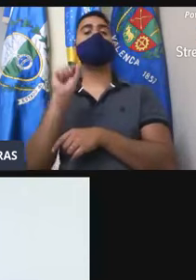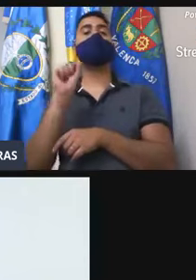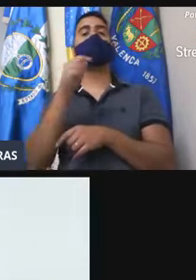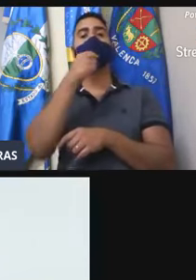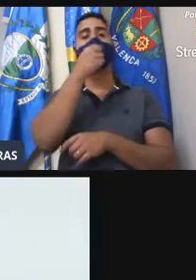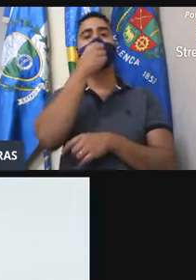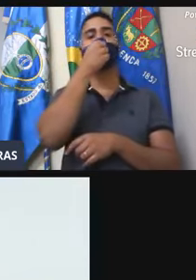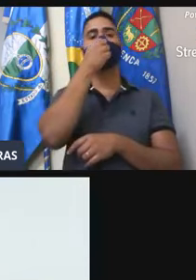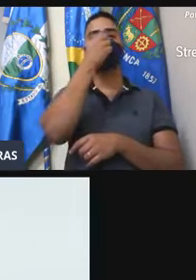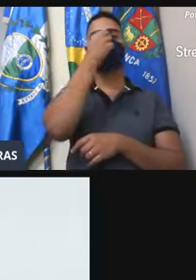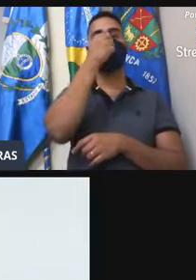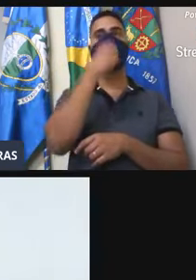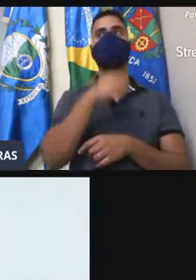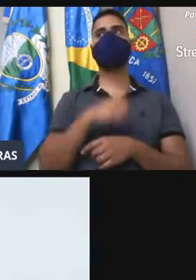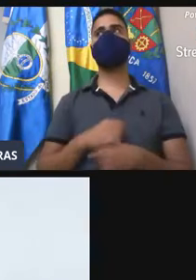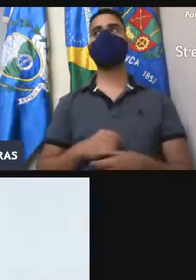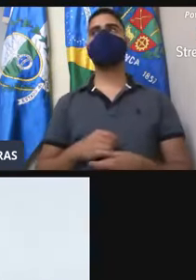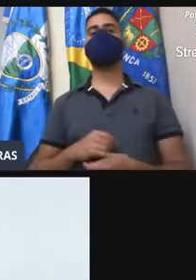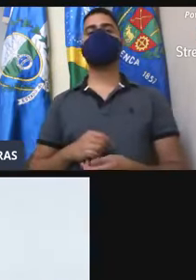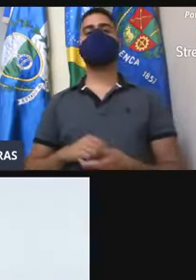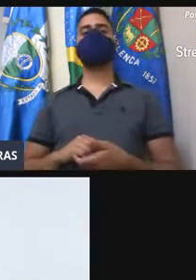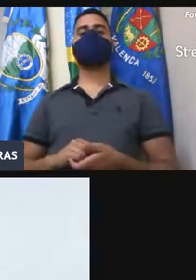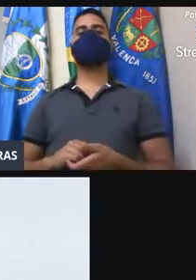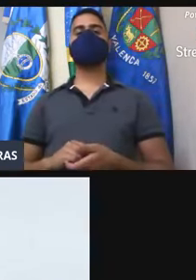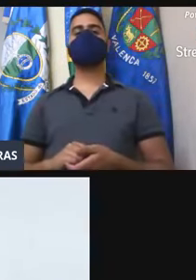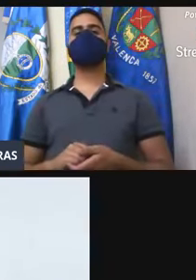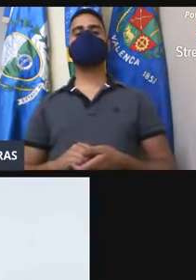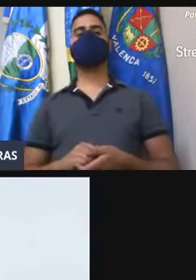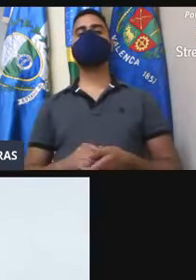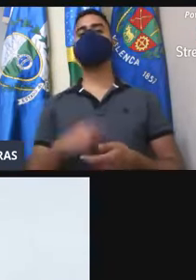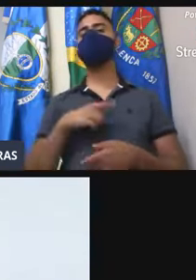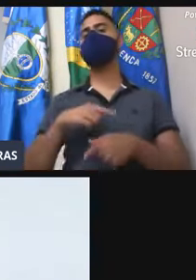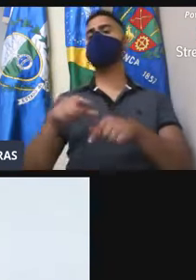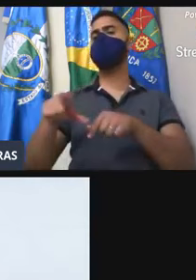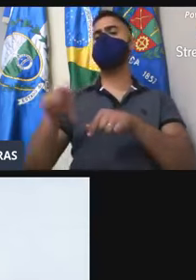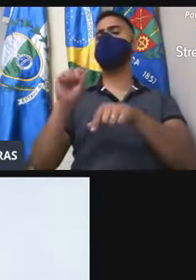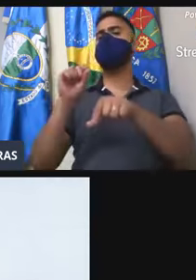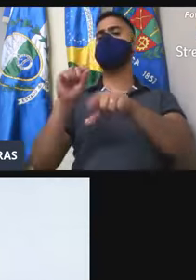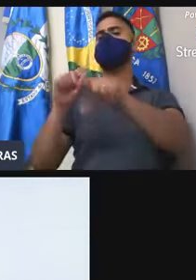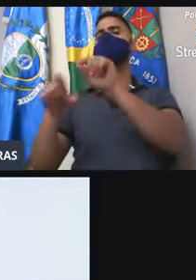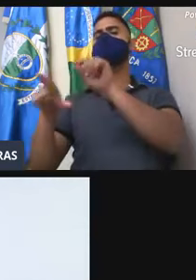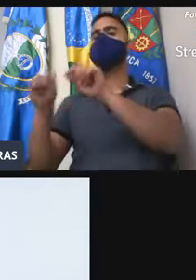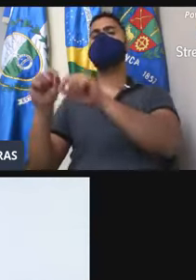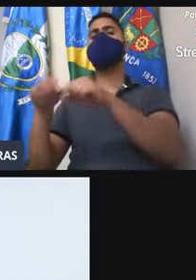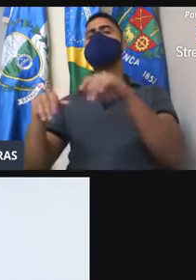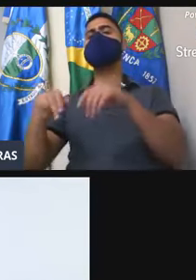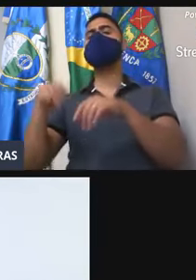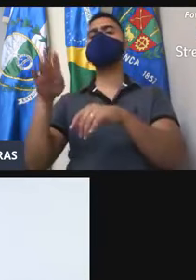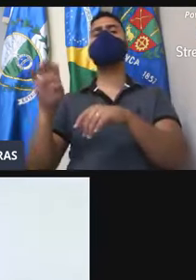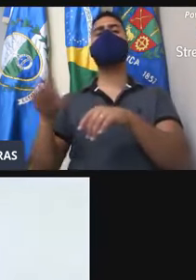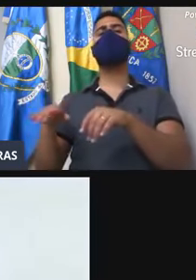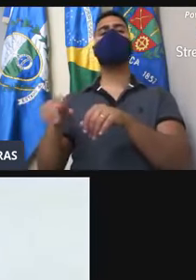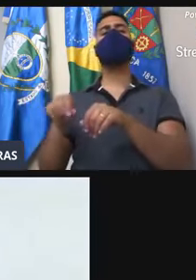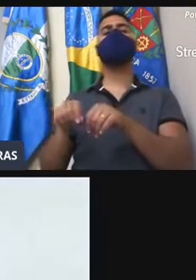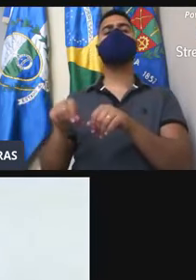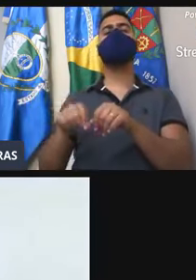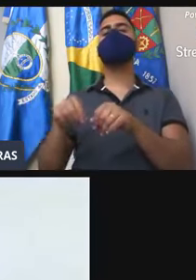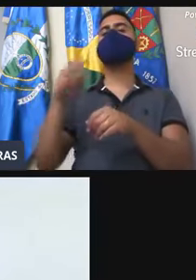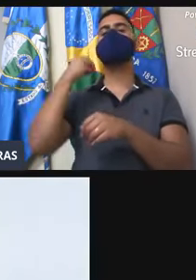Graça, com relação a esse determinante de escolha das pessoas que